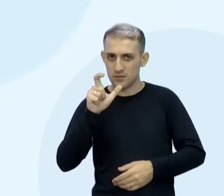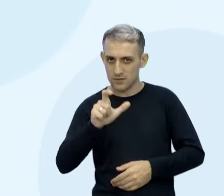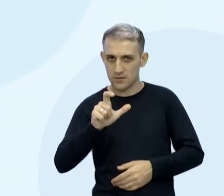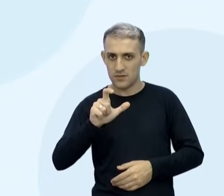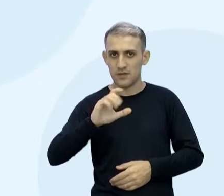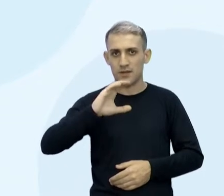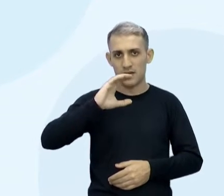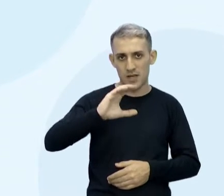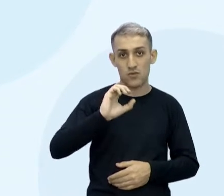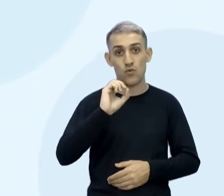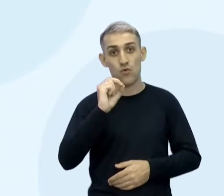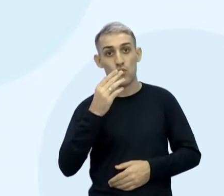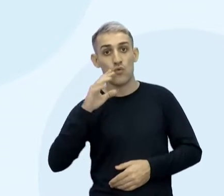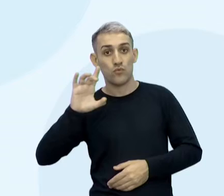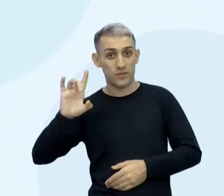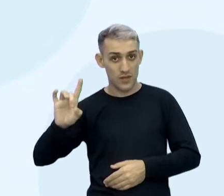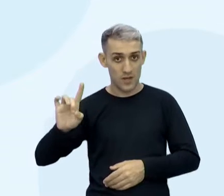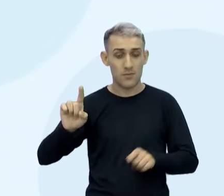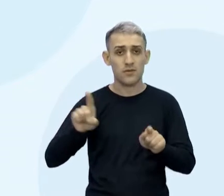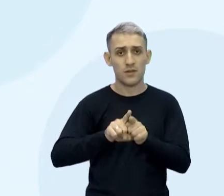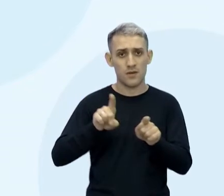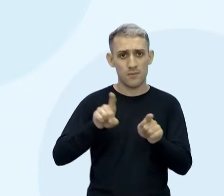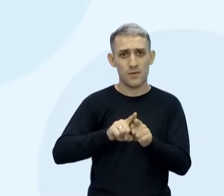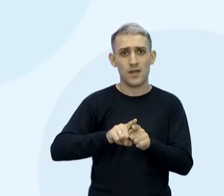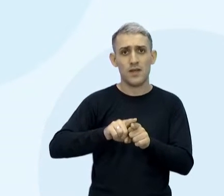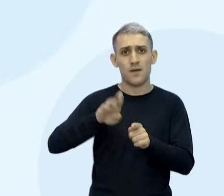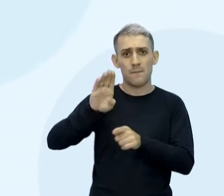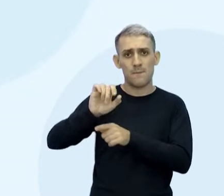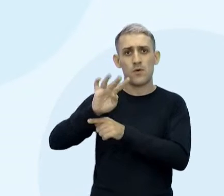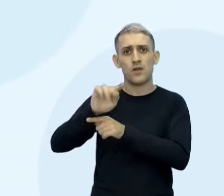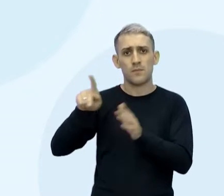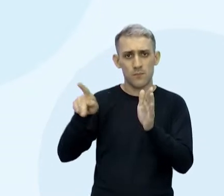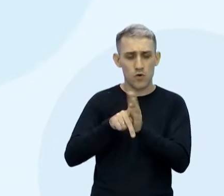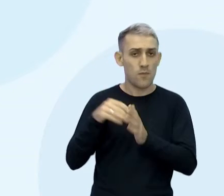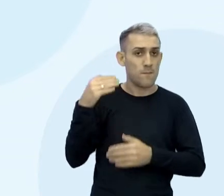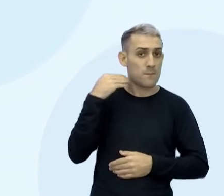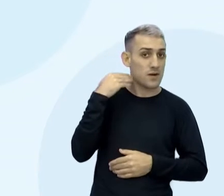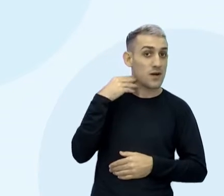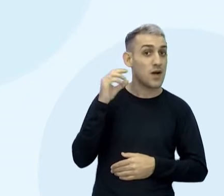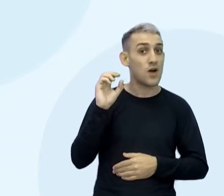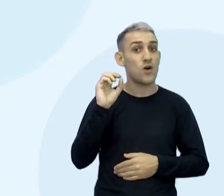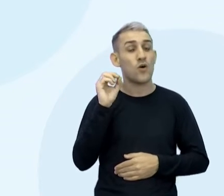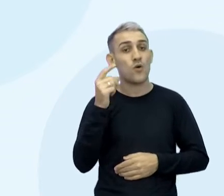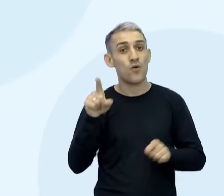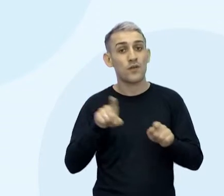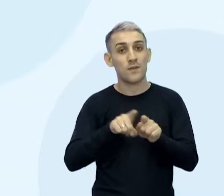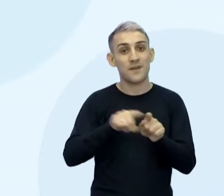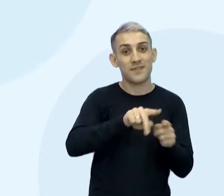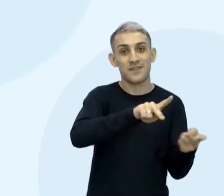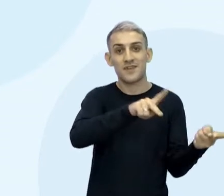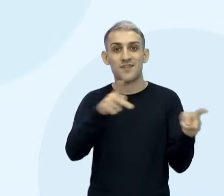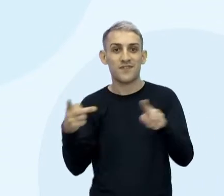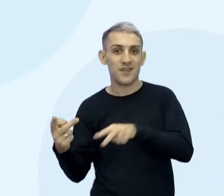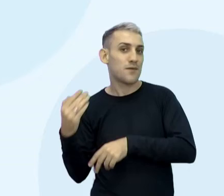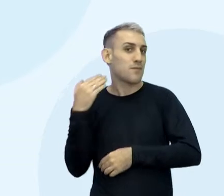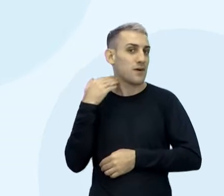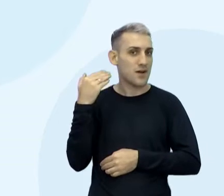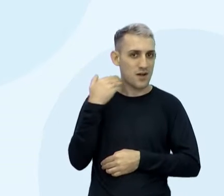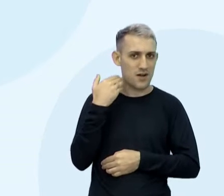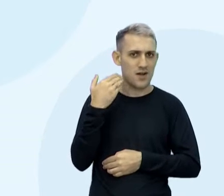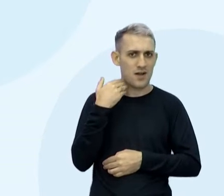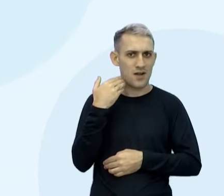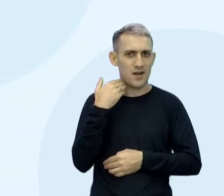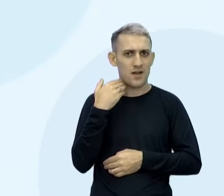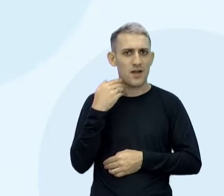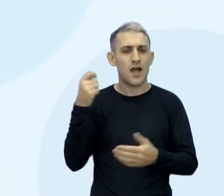crédito ou débito, boleto bancário ou transferência bancária. A